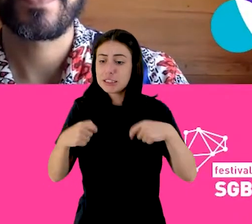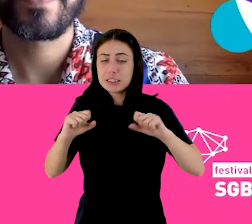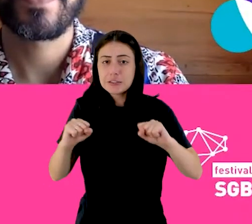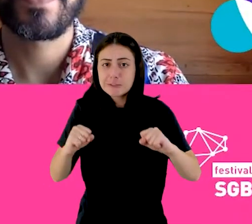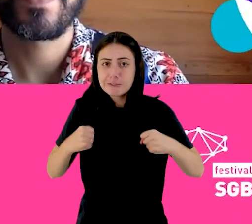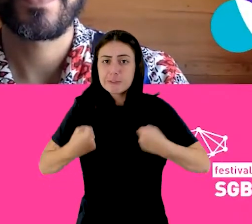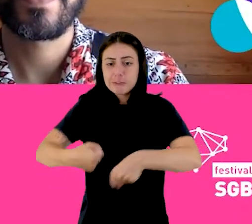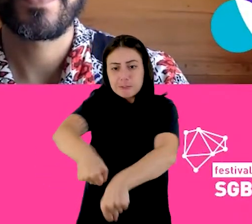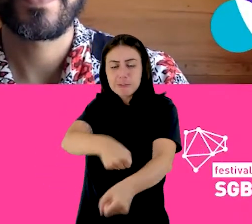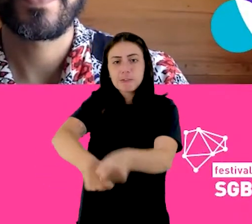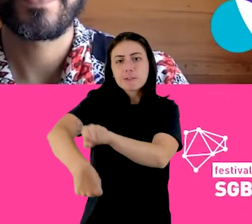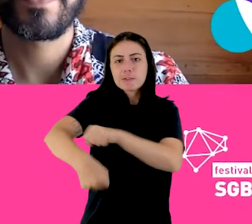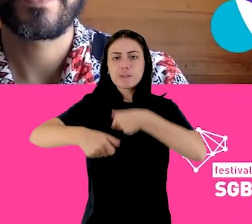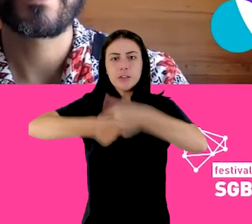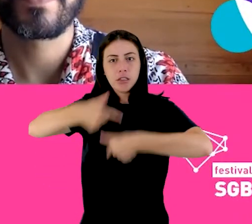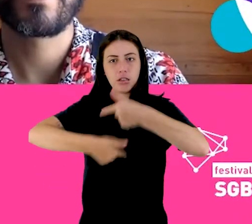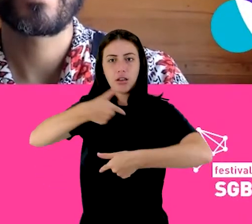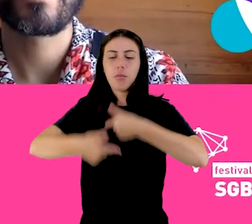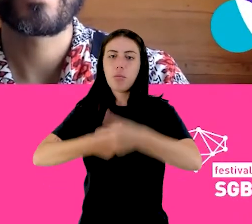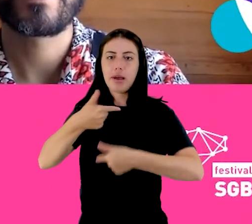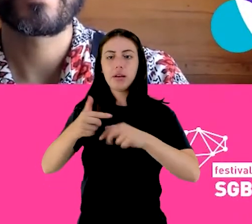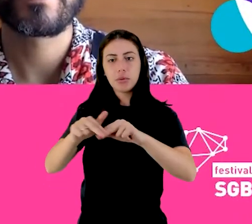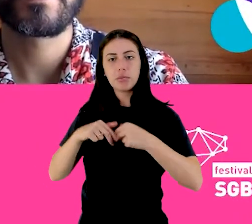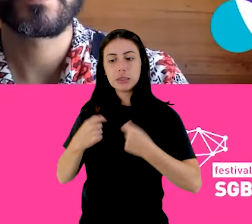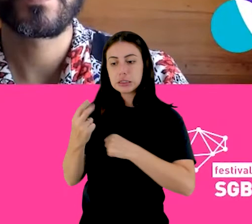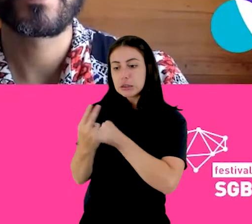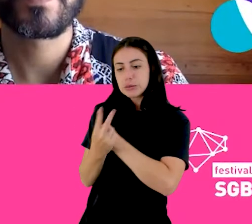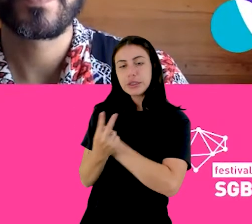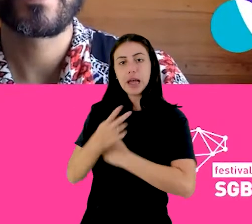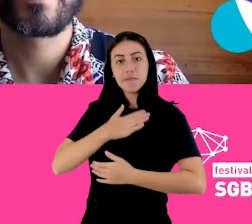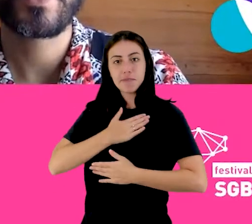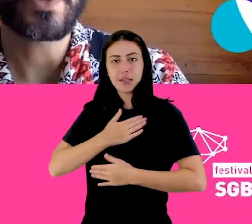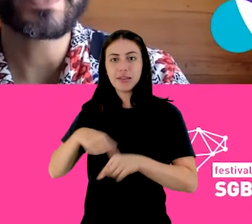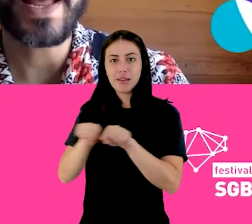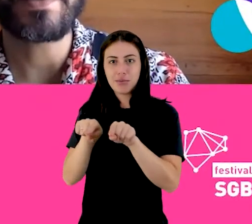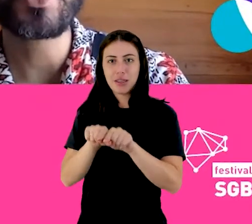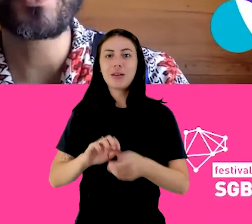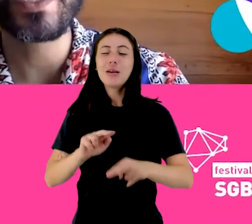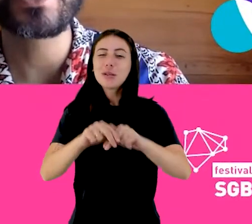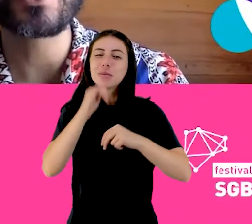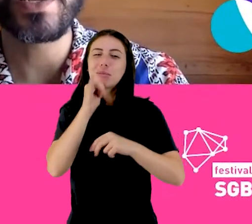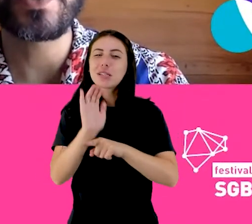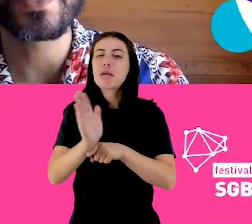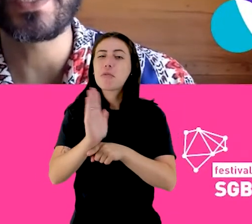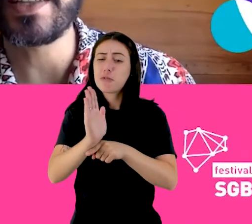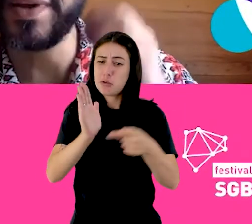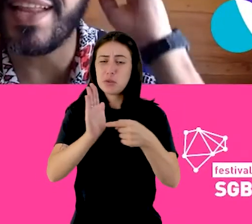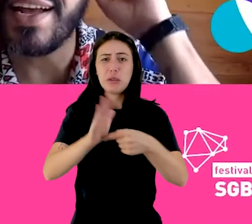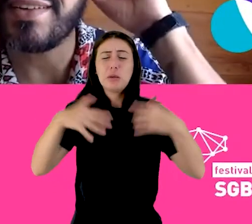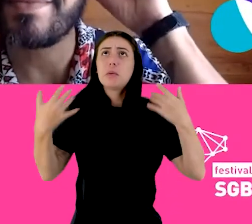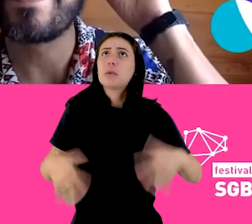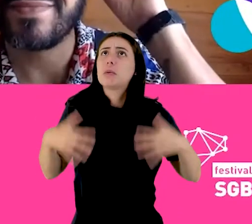mas você precisa se cuidar também, emocionalmente. Porque tem uma como são entrega histórias, muito né? grande, né, Rossana? Uma,